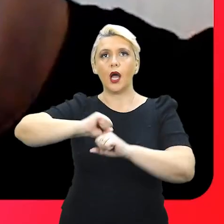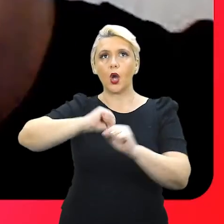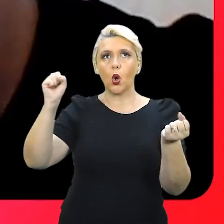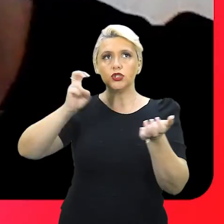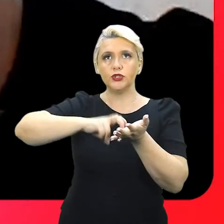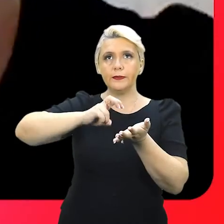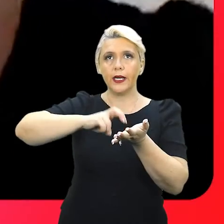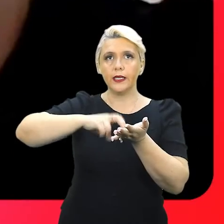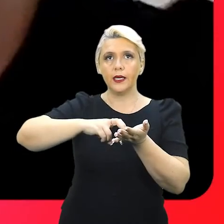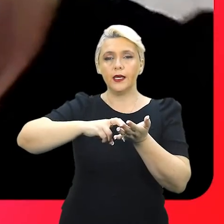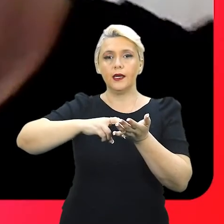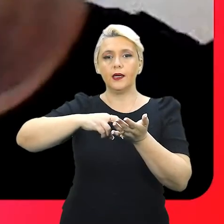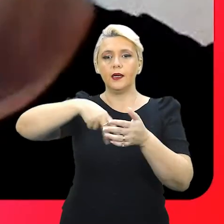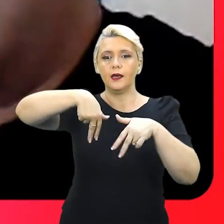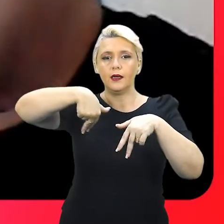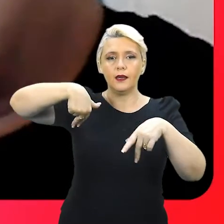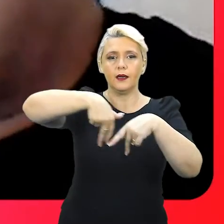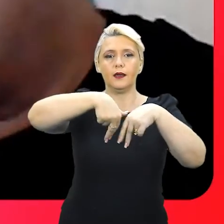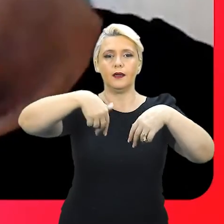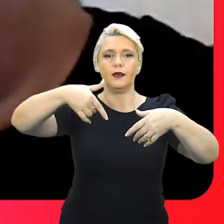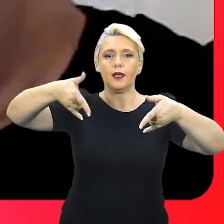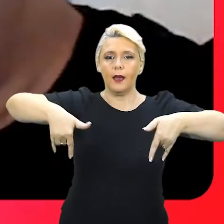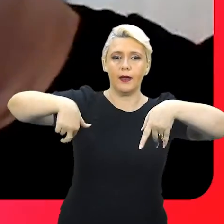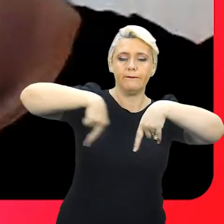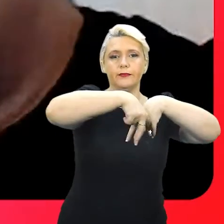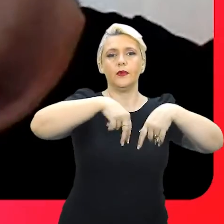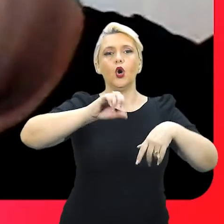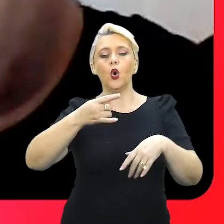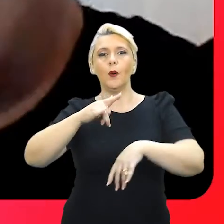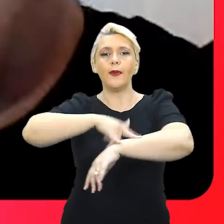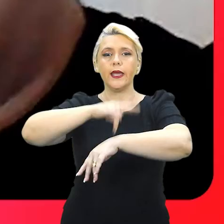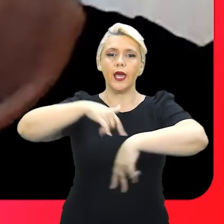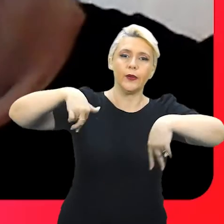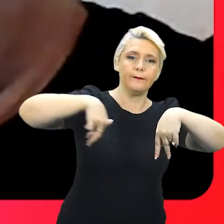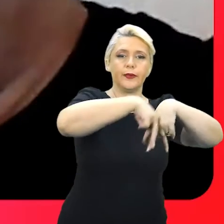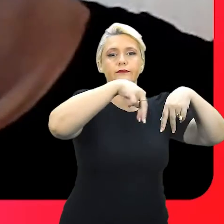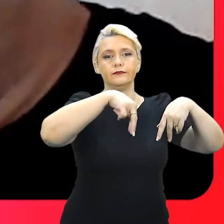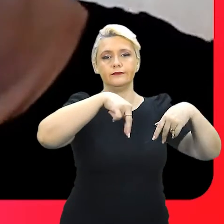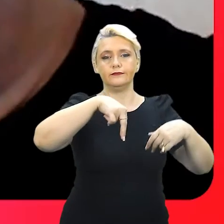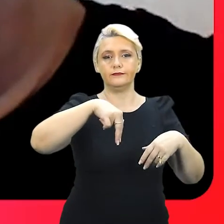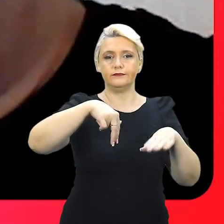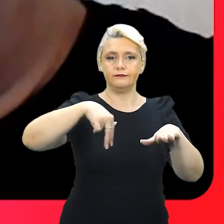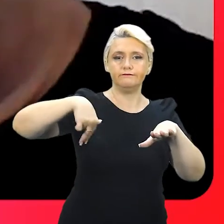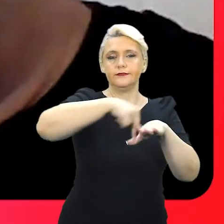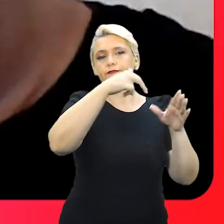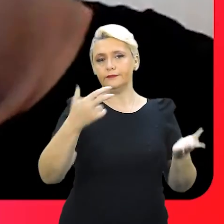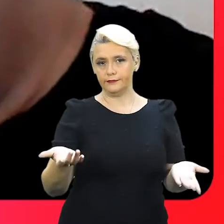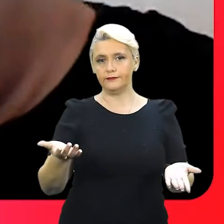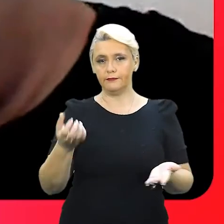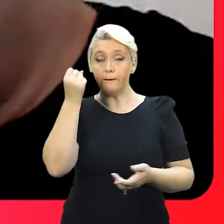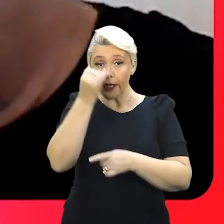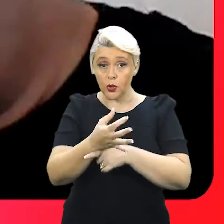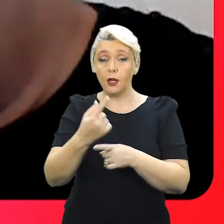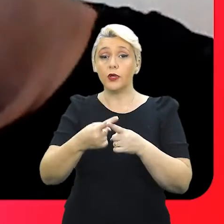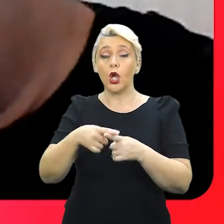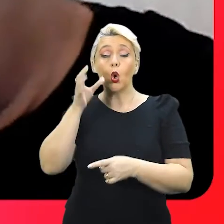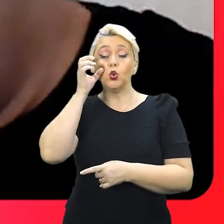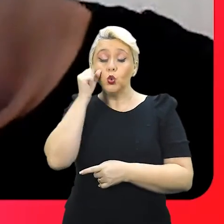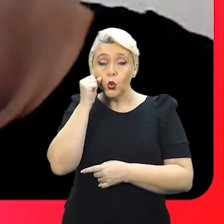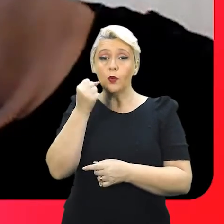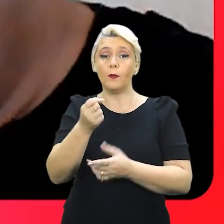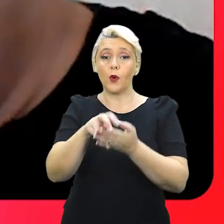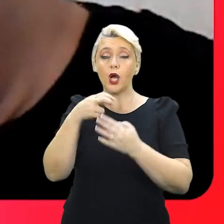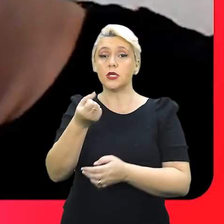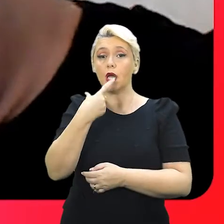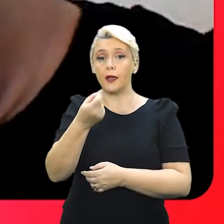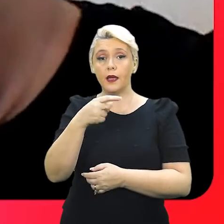acordo, tá a perna roxa, tal, porque eu bati quando eu levantei para ir no banheiro, tal, na madrugada, tal. Eu durmo com remédios fortes, eu